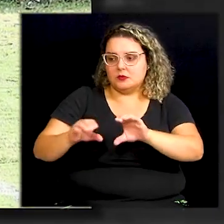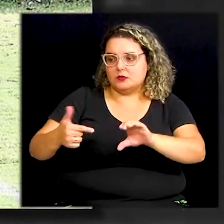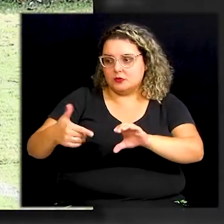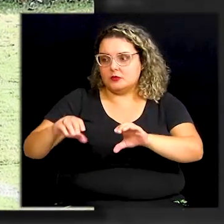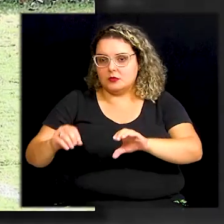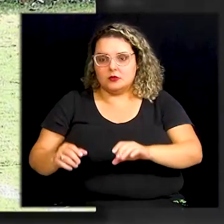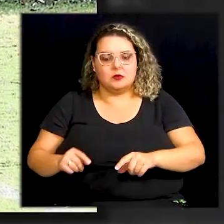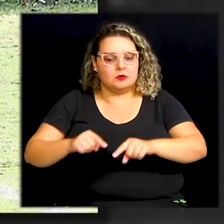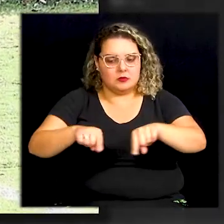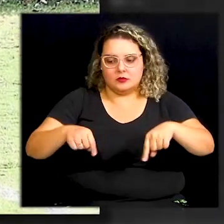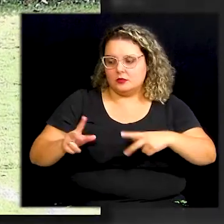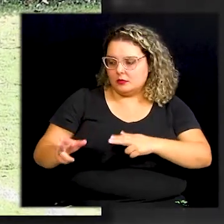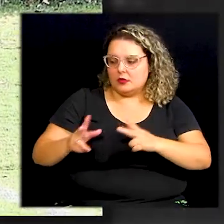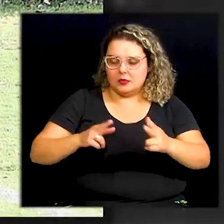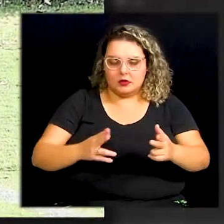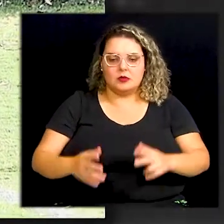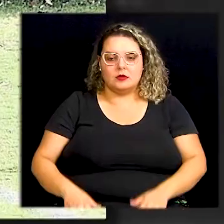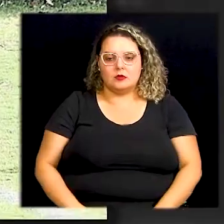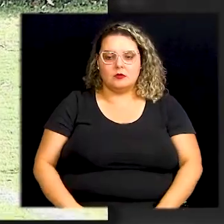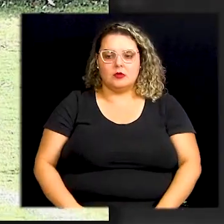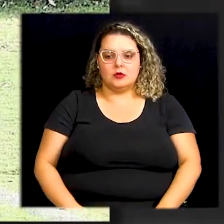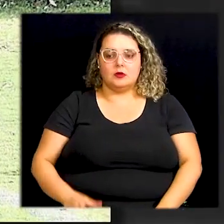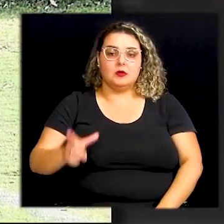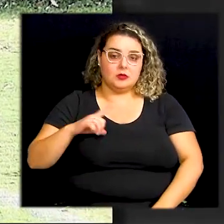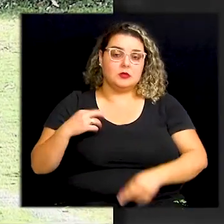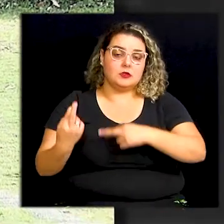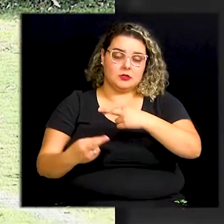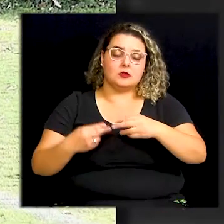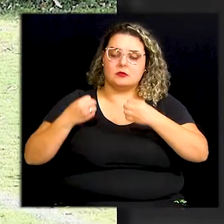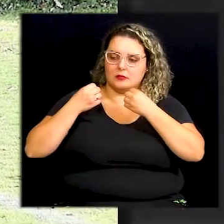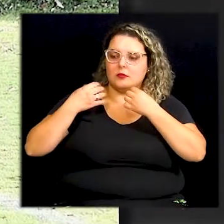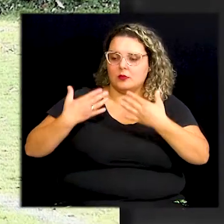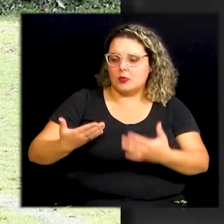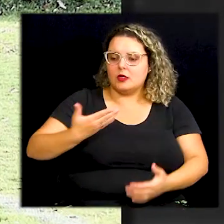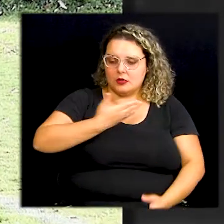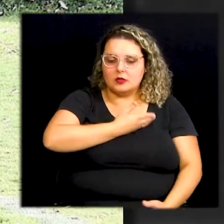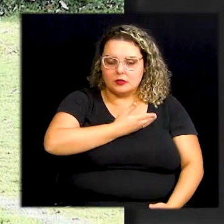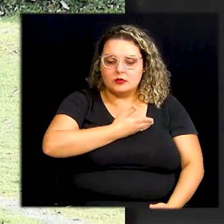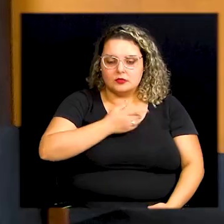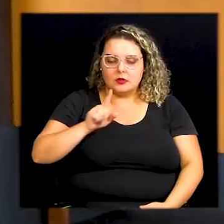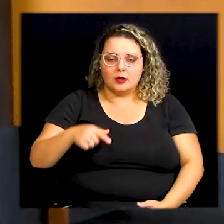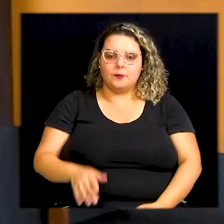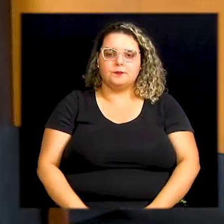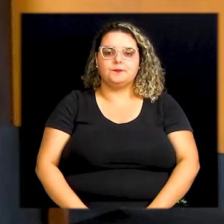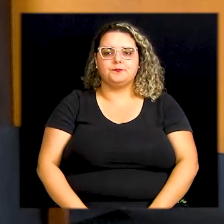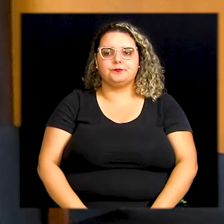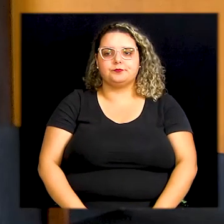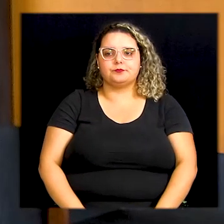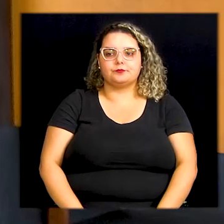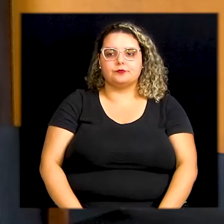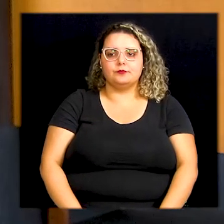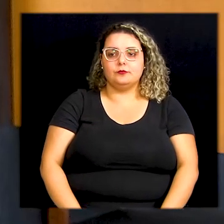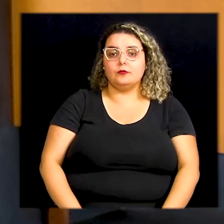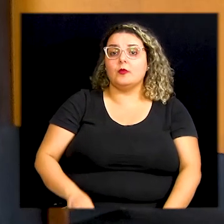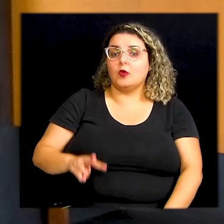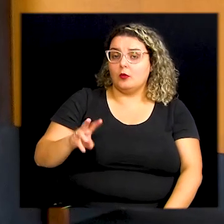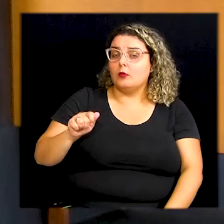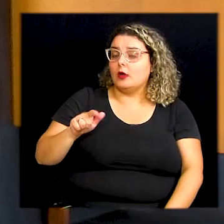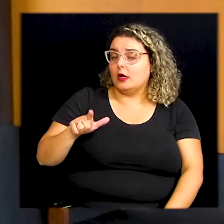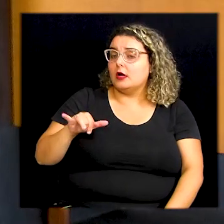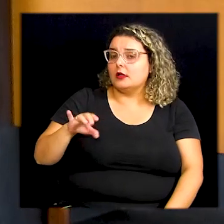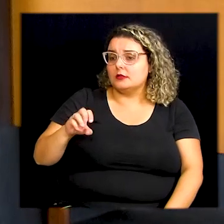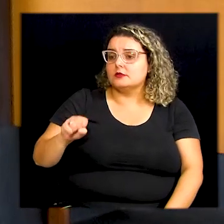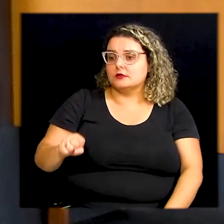gente era do mesmo quarto, e aí a gente tem essa relação boa de amigo, né? E o Alisson